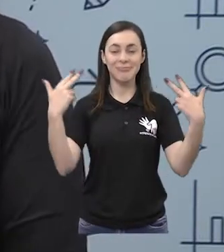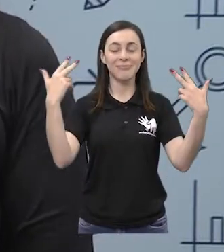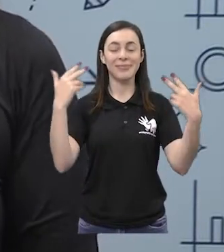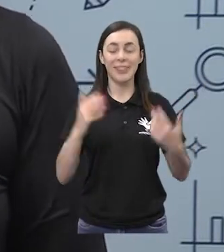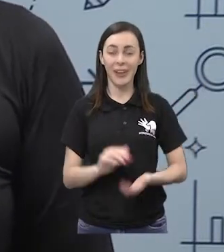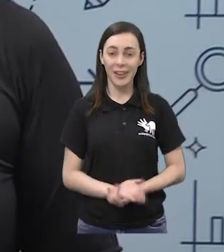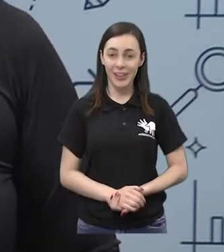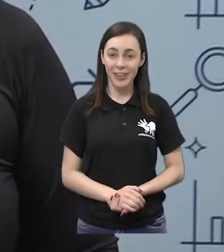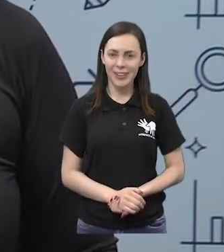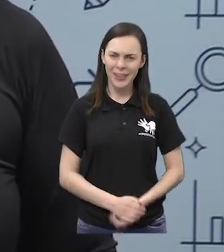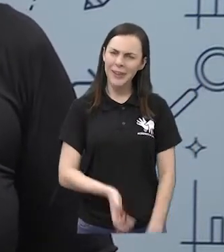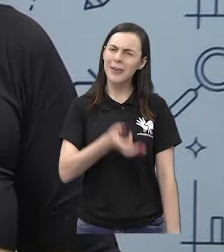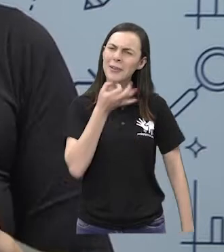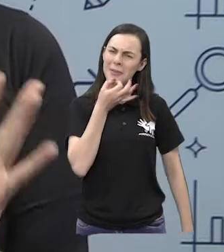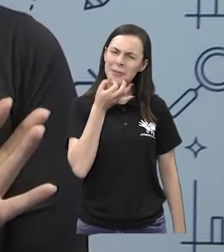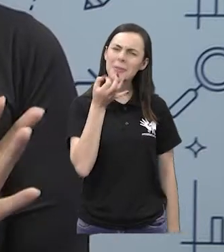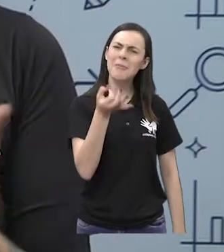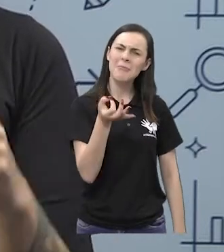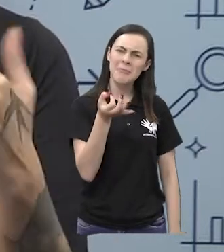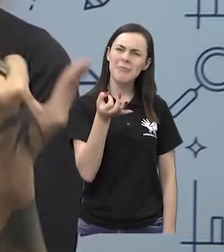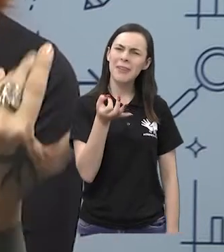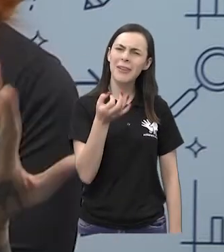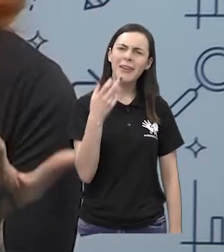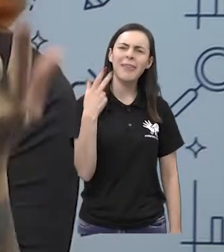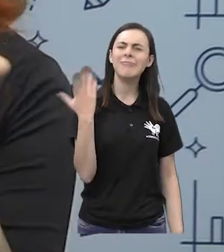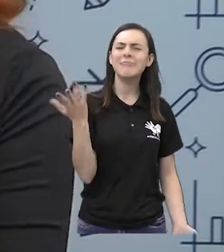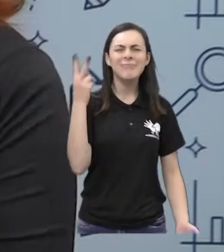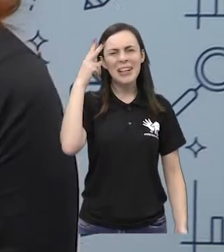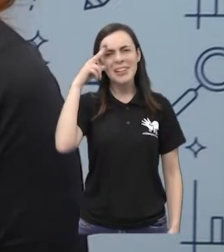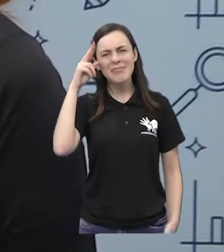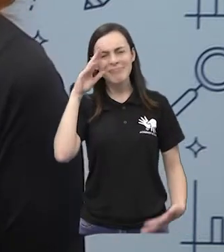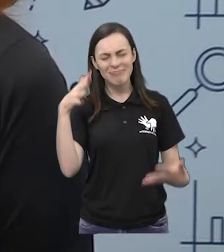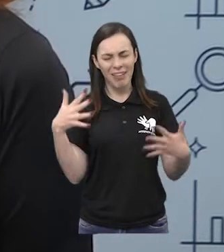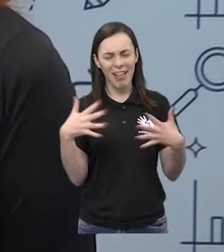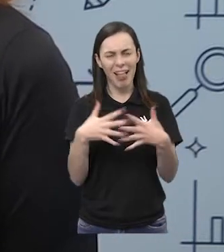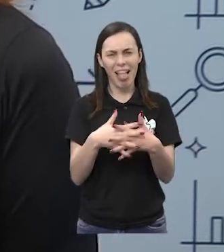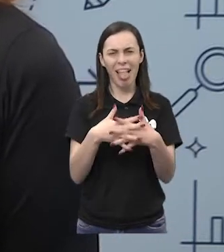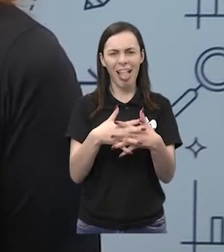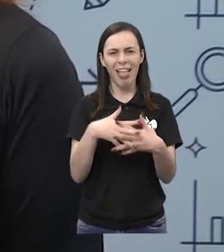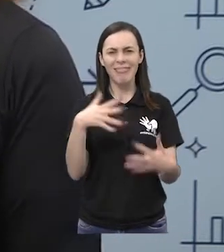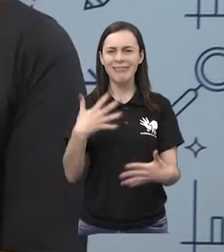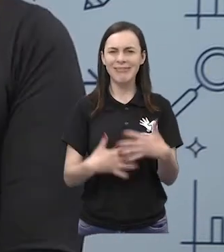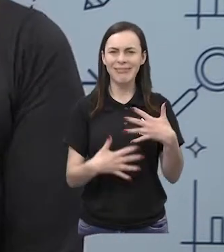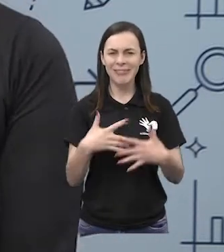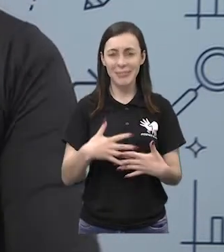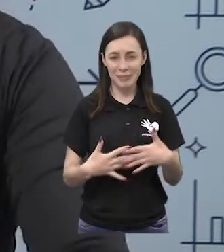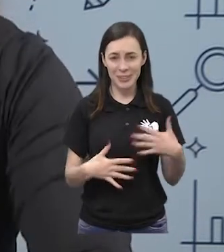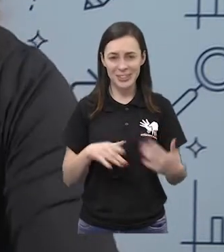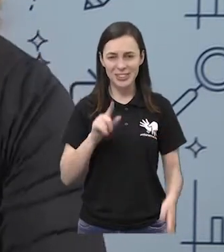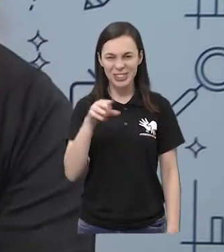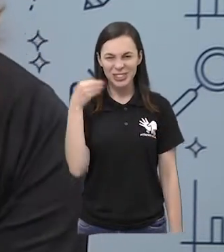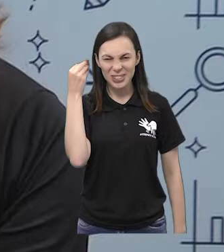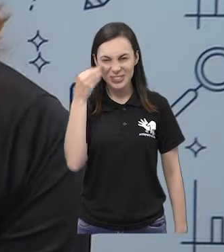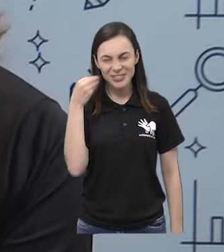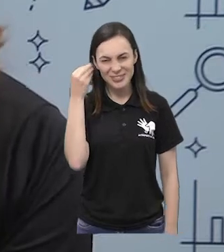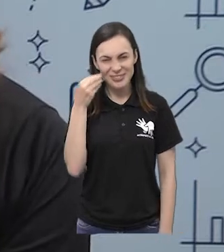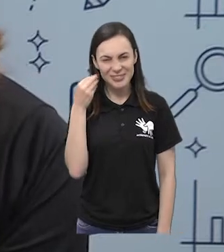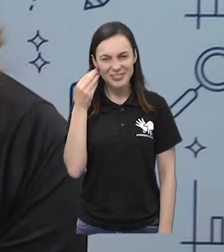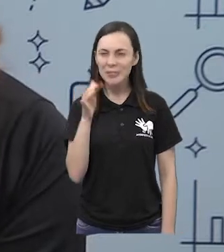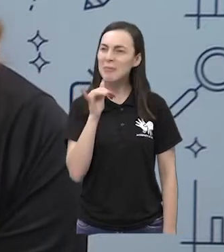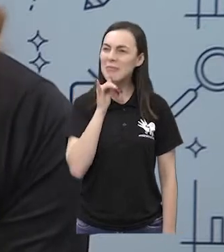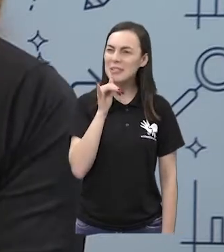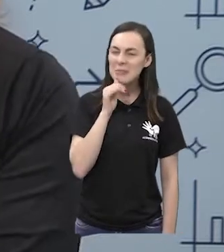certo o que você achou dessa história toda atrapalhada você já viveu uma situação